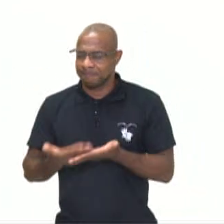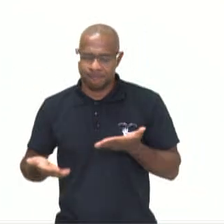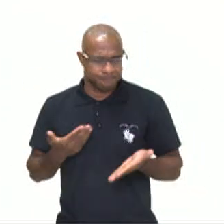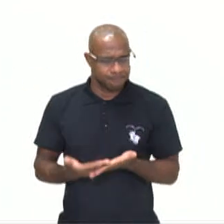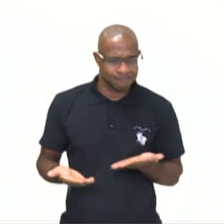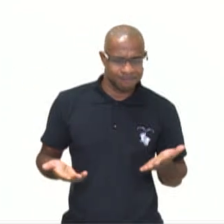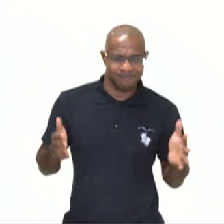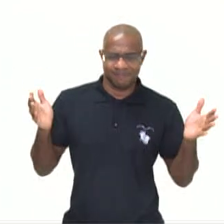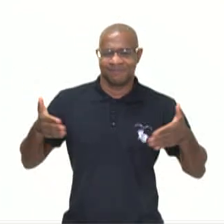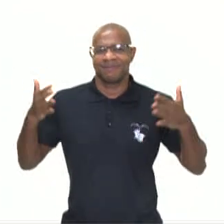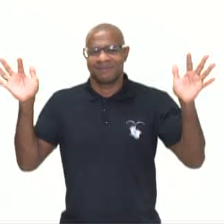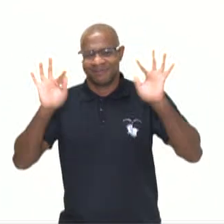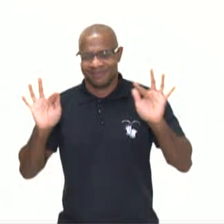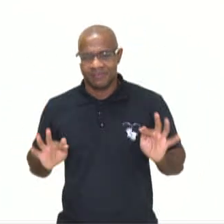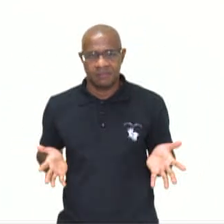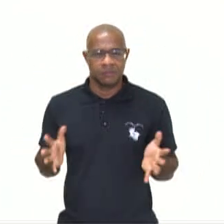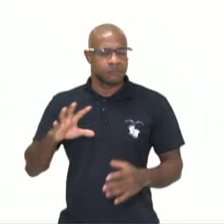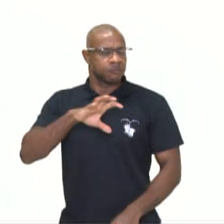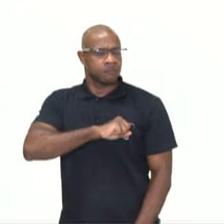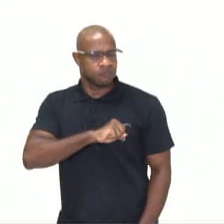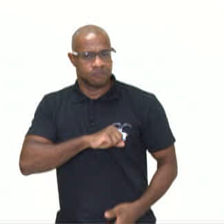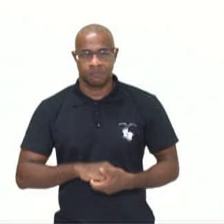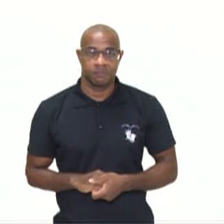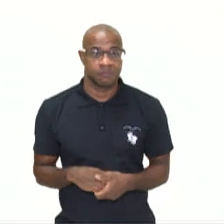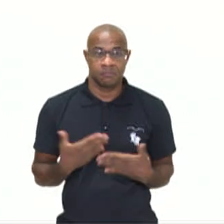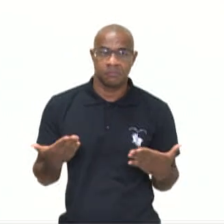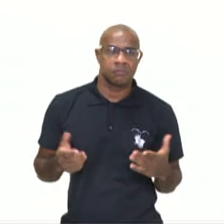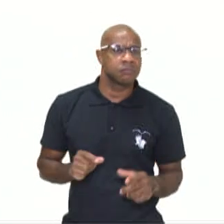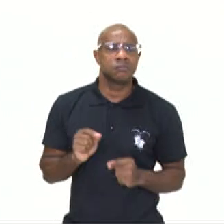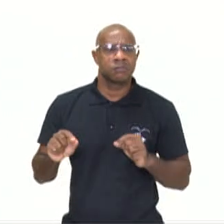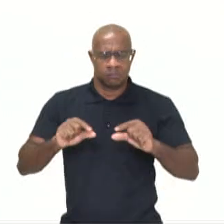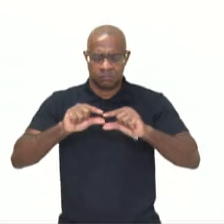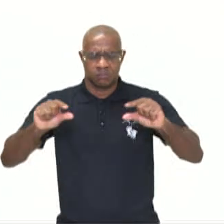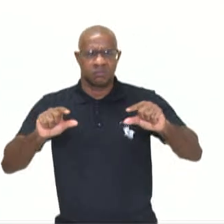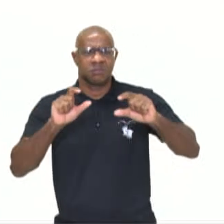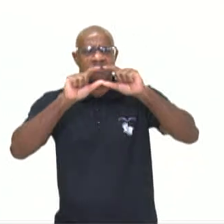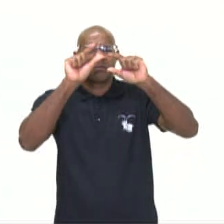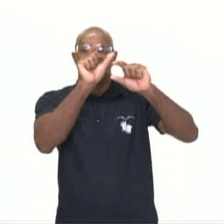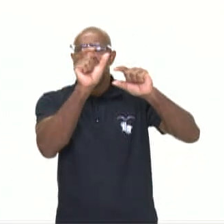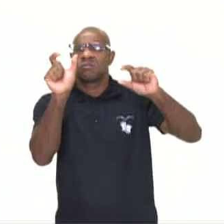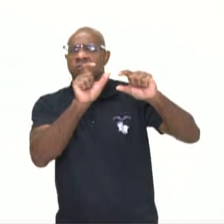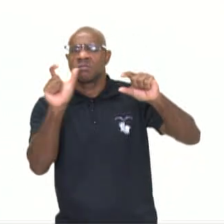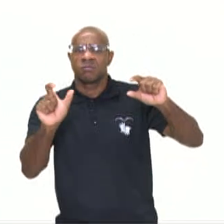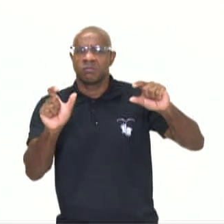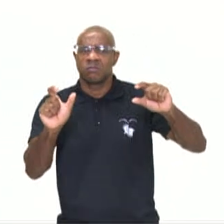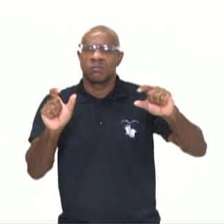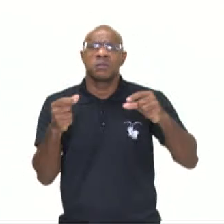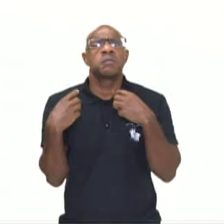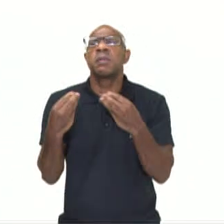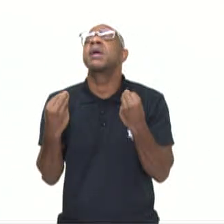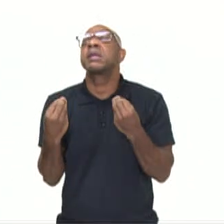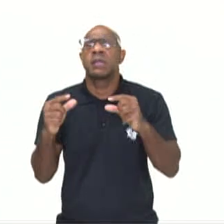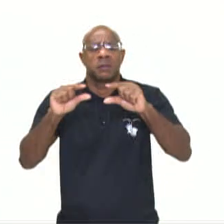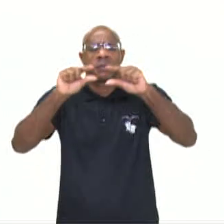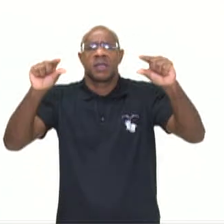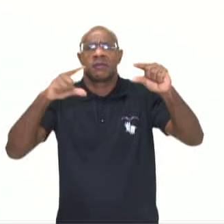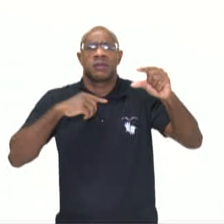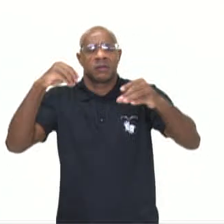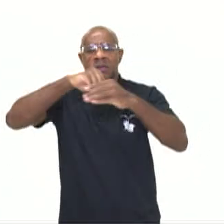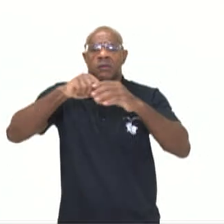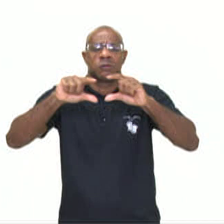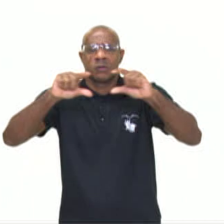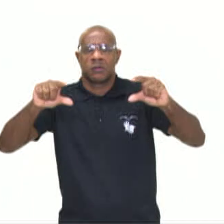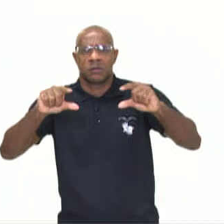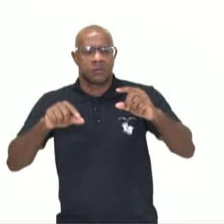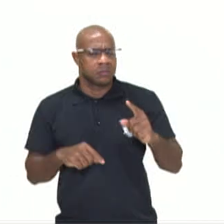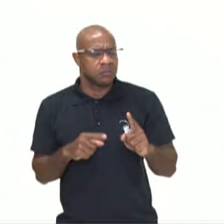alegre, apaixonada. Letra A. Que função as palavras acima exercem no texto? Letra B. Elas fazem